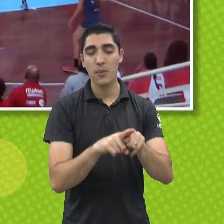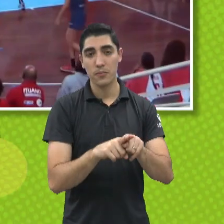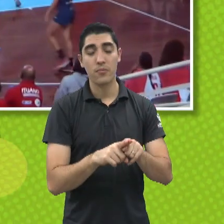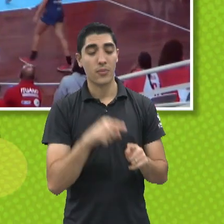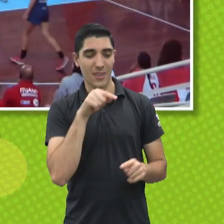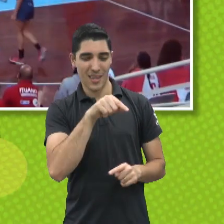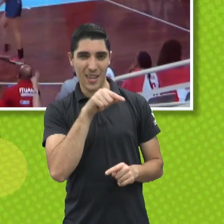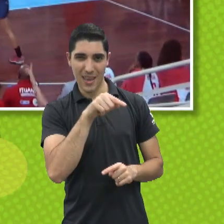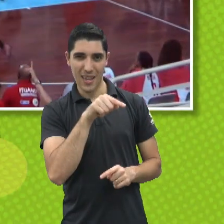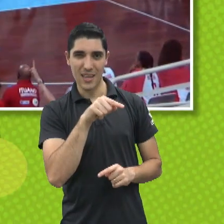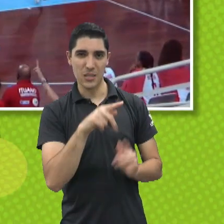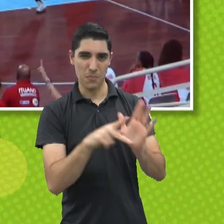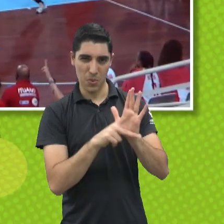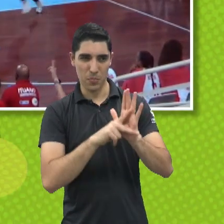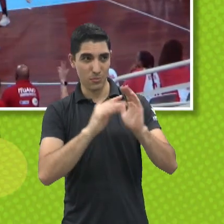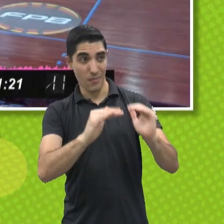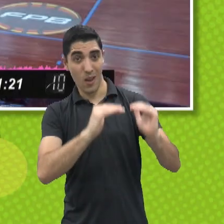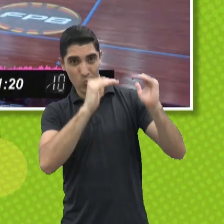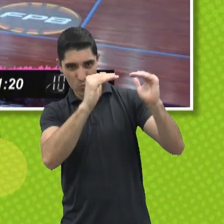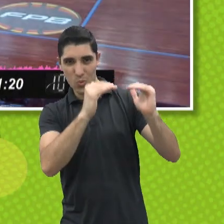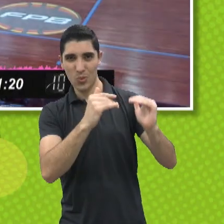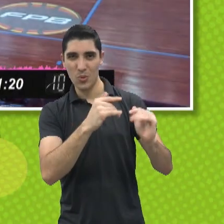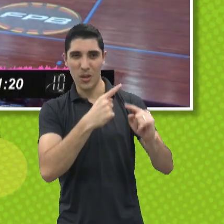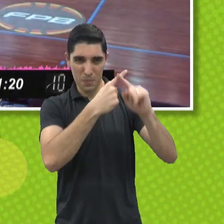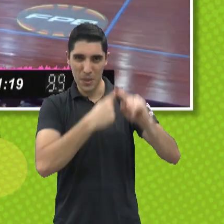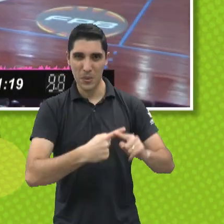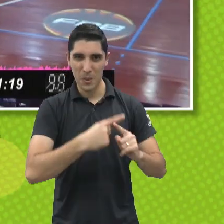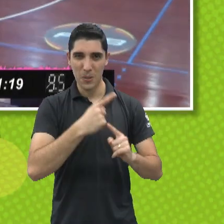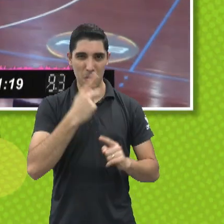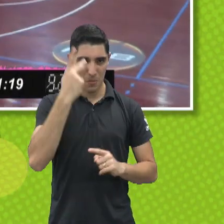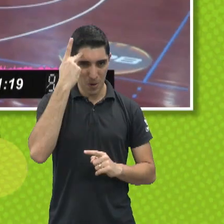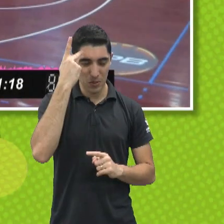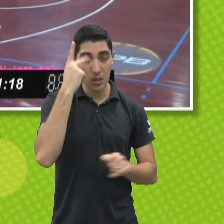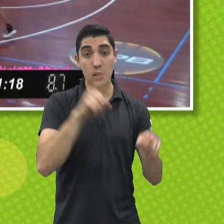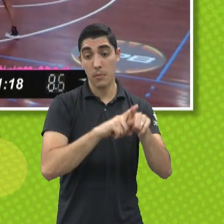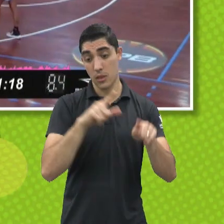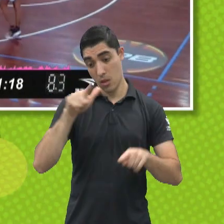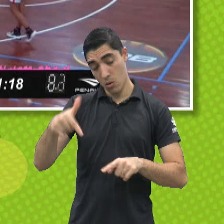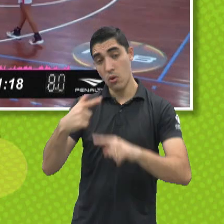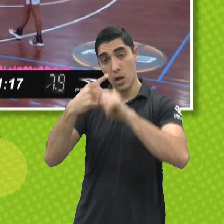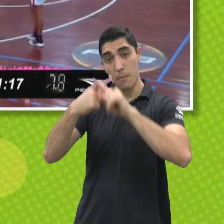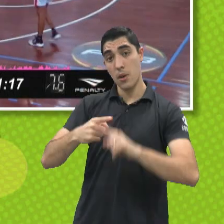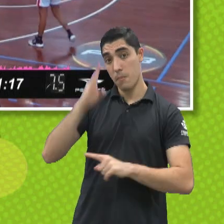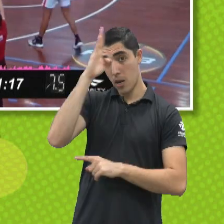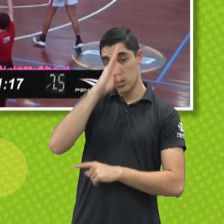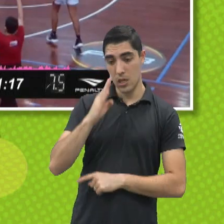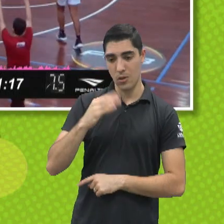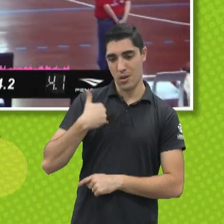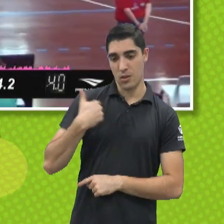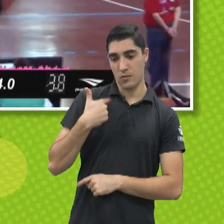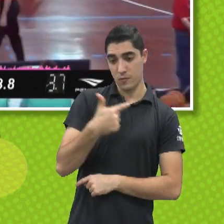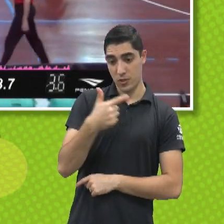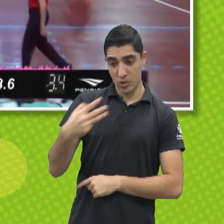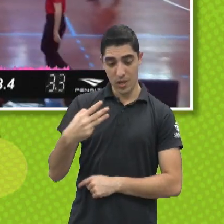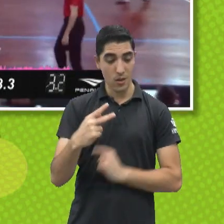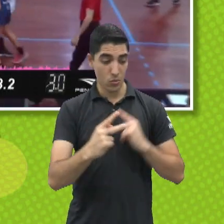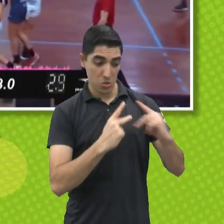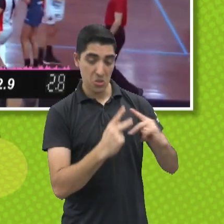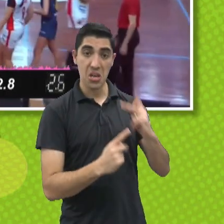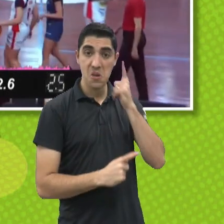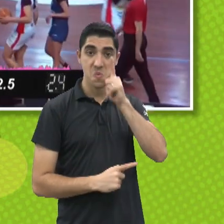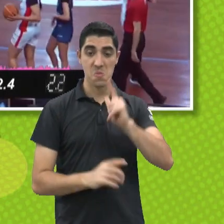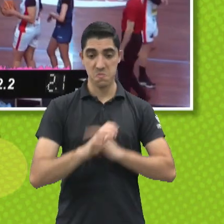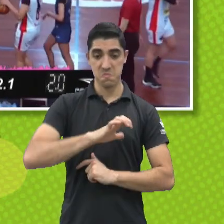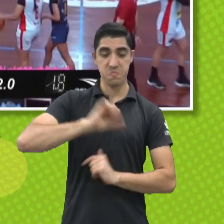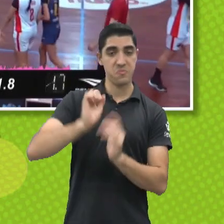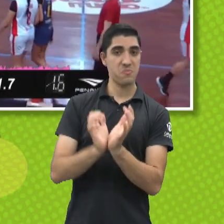Paulista adulto, agora vão ter no final do mês o Brasileiro sub-23, onde elas são atuais campeãs. Então, realmente foi para amadurecer,